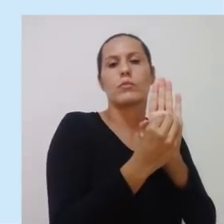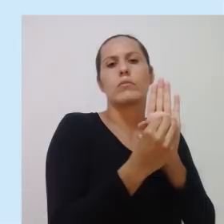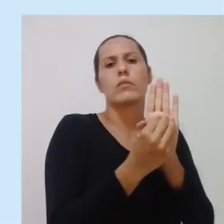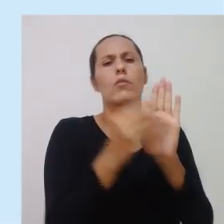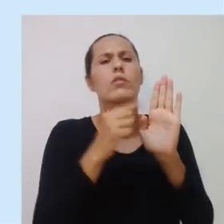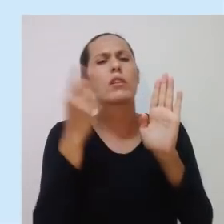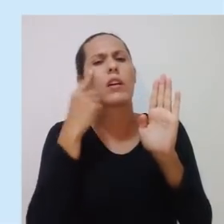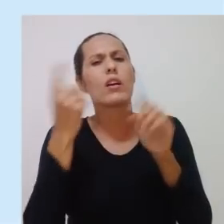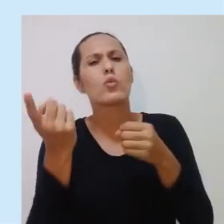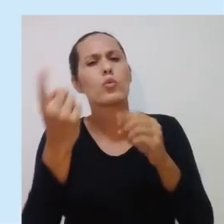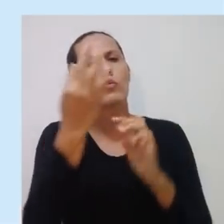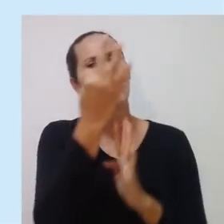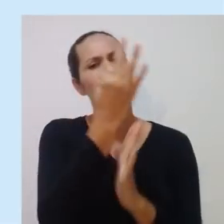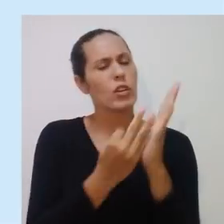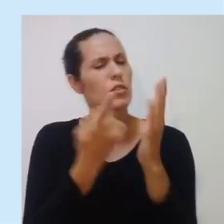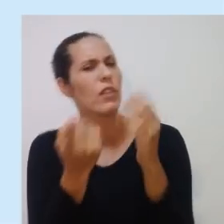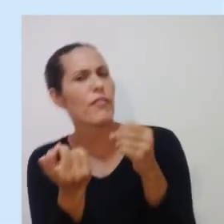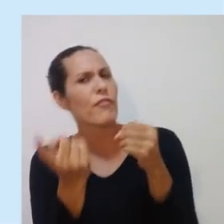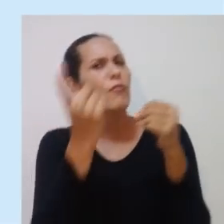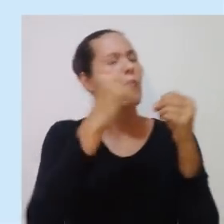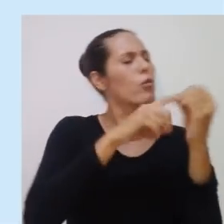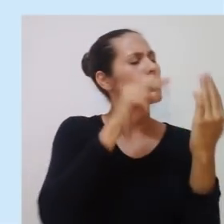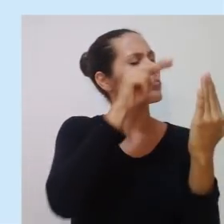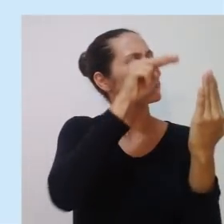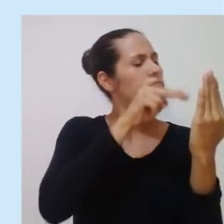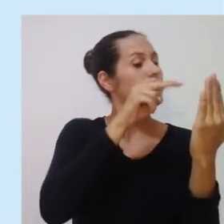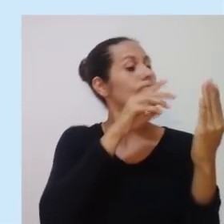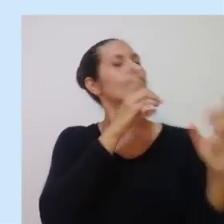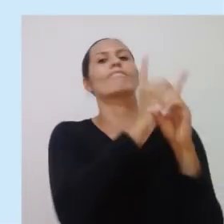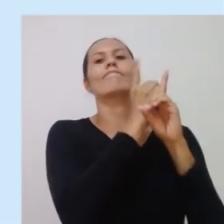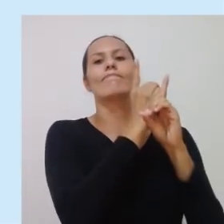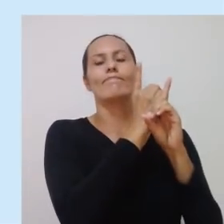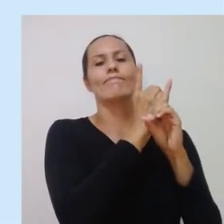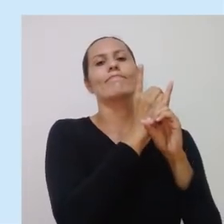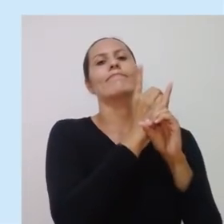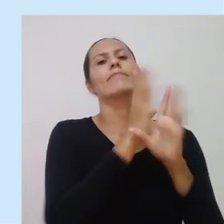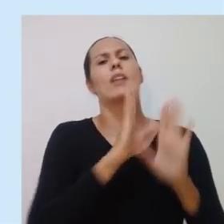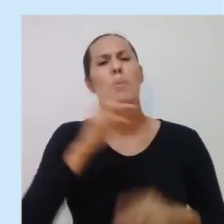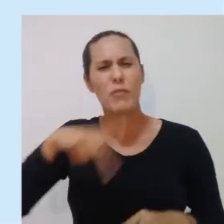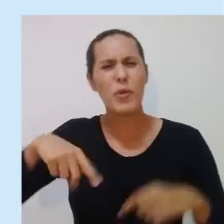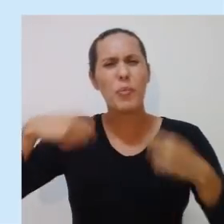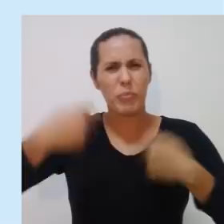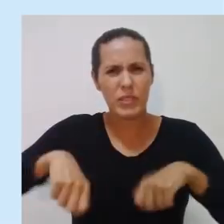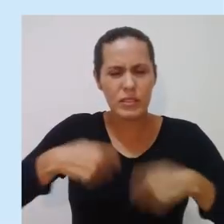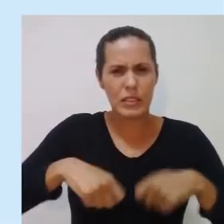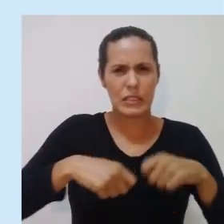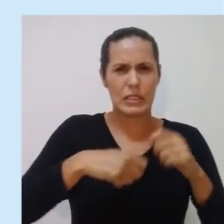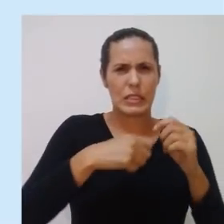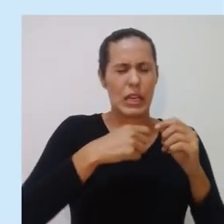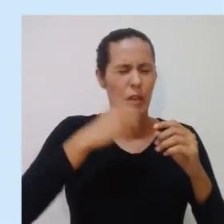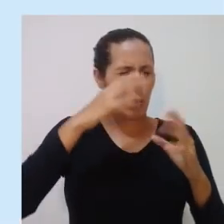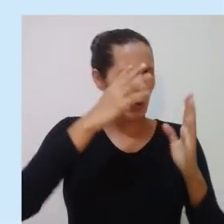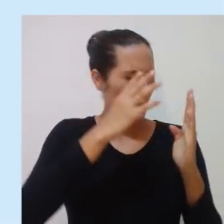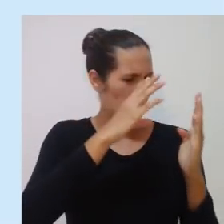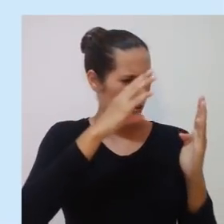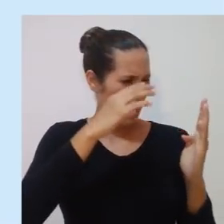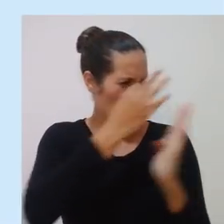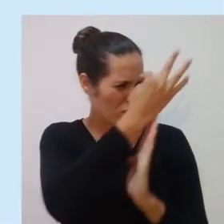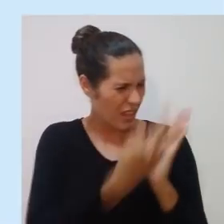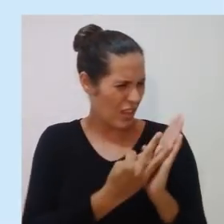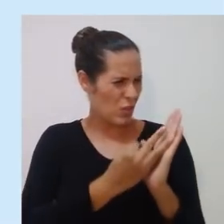escrito. Então é só você ir lá e localizar a informação. Ah, professor, eu vou precisar fazer uma